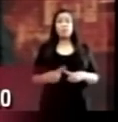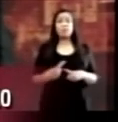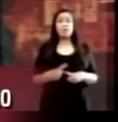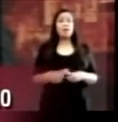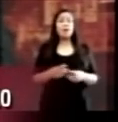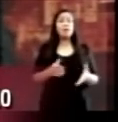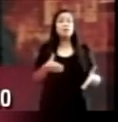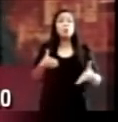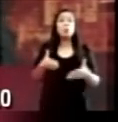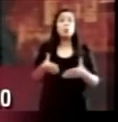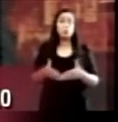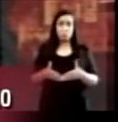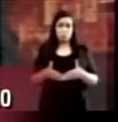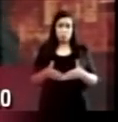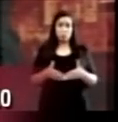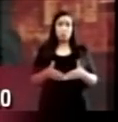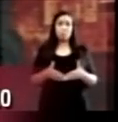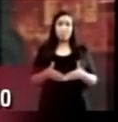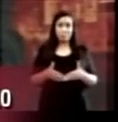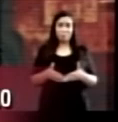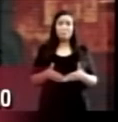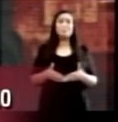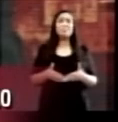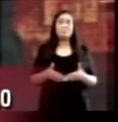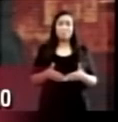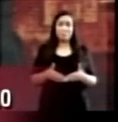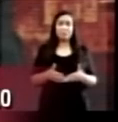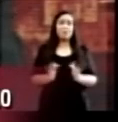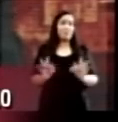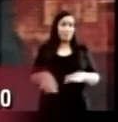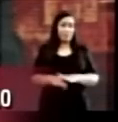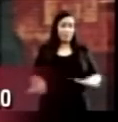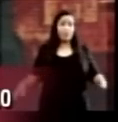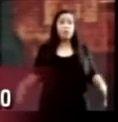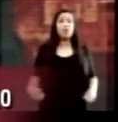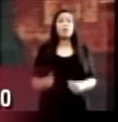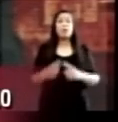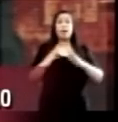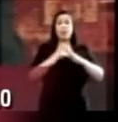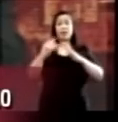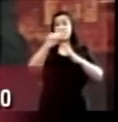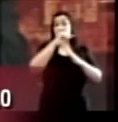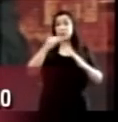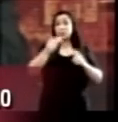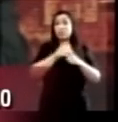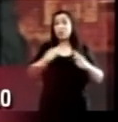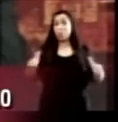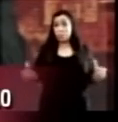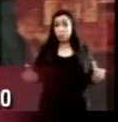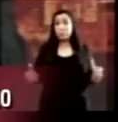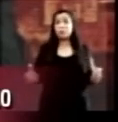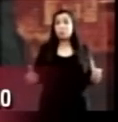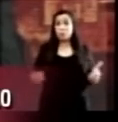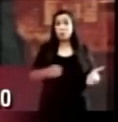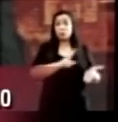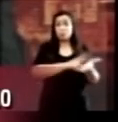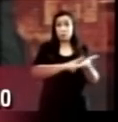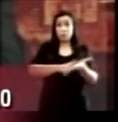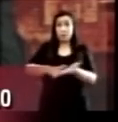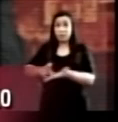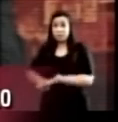o último a ter. Você pode ver que a Santa Casa ampliou o número de